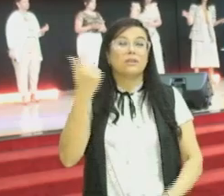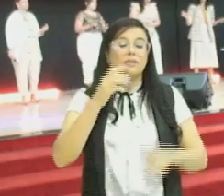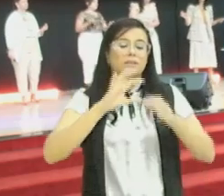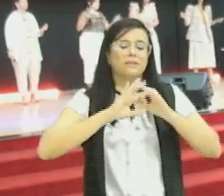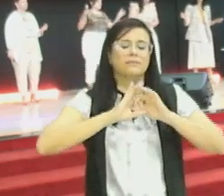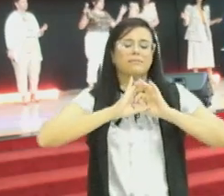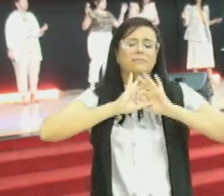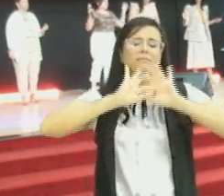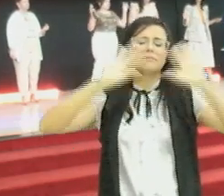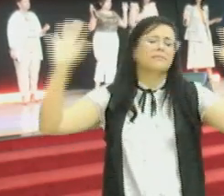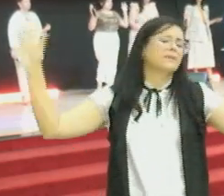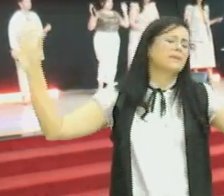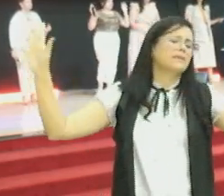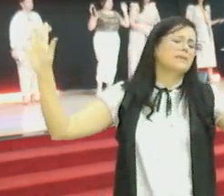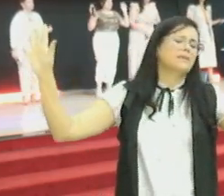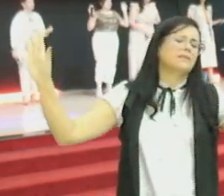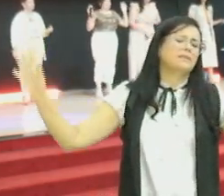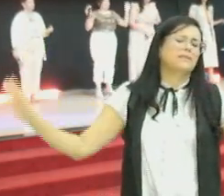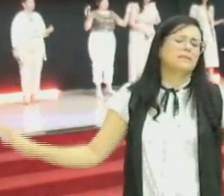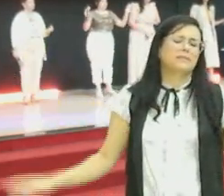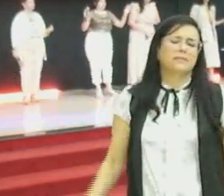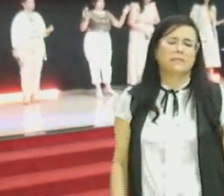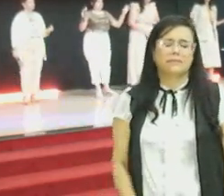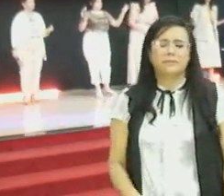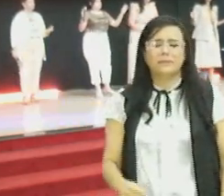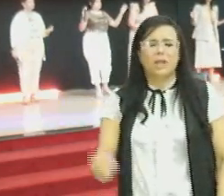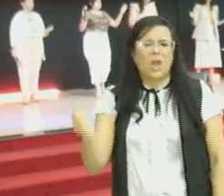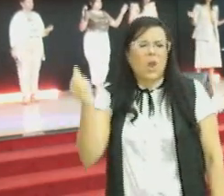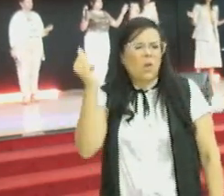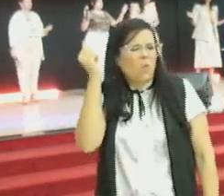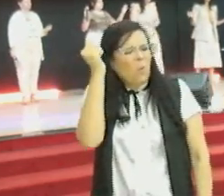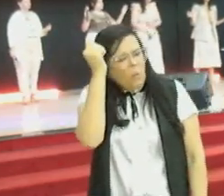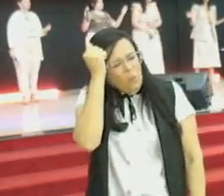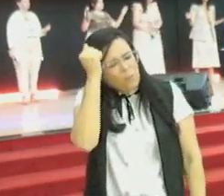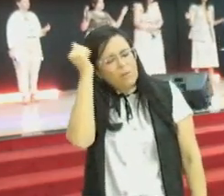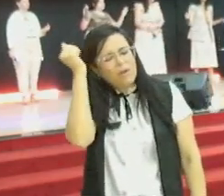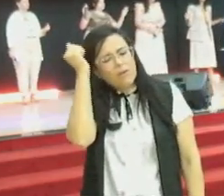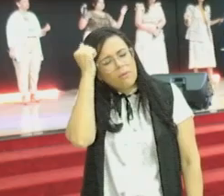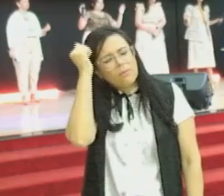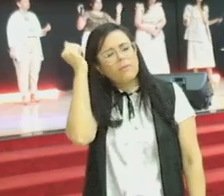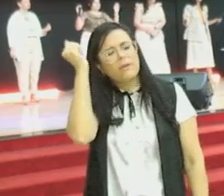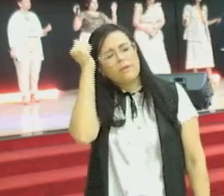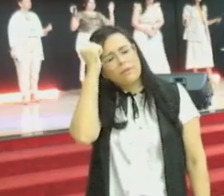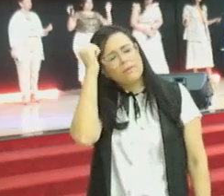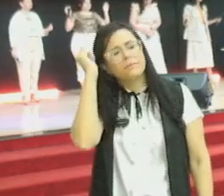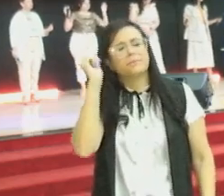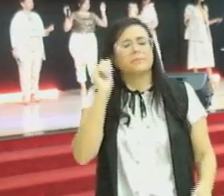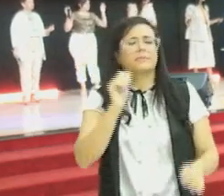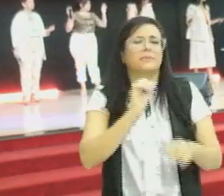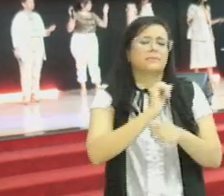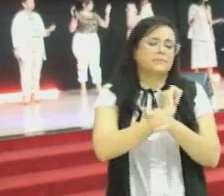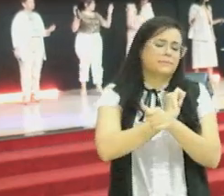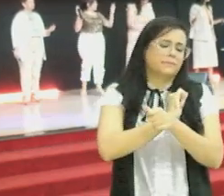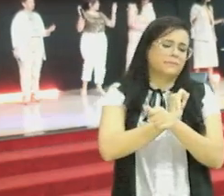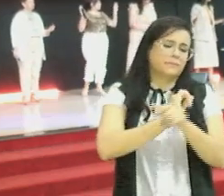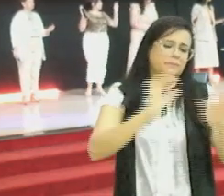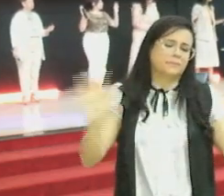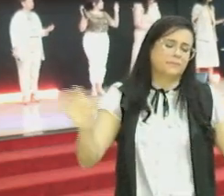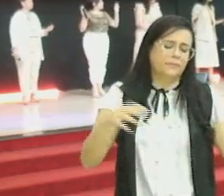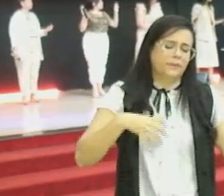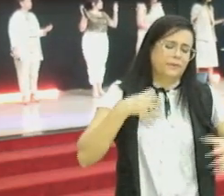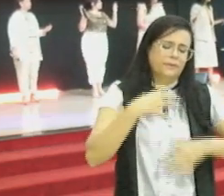de toda cadeia da culpa, de toda cadeia de feridas